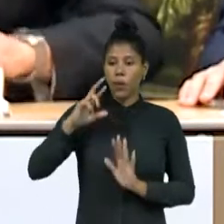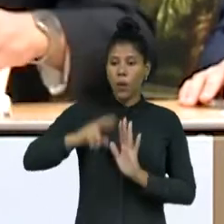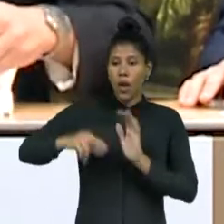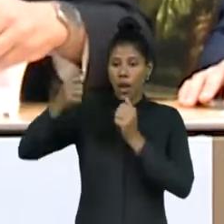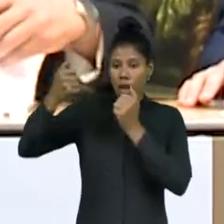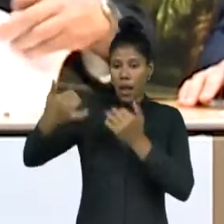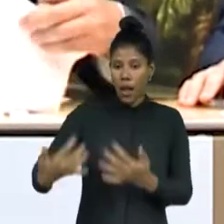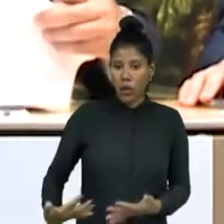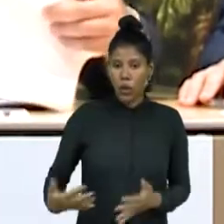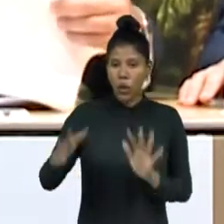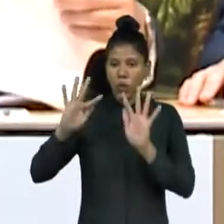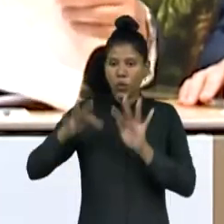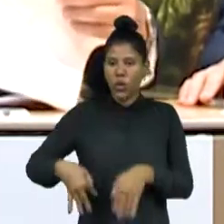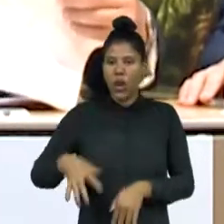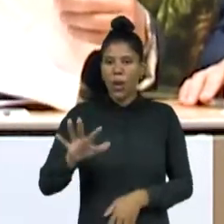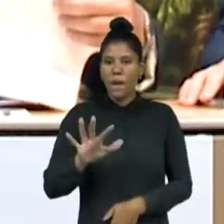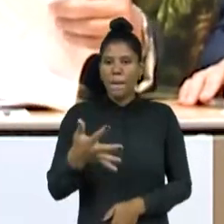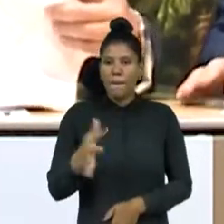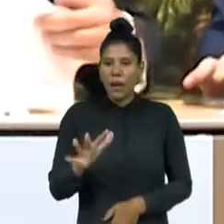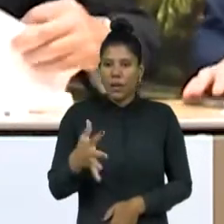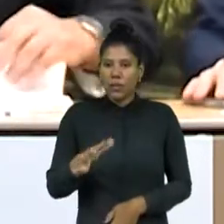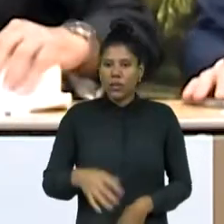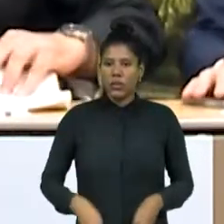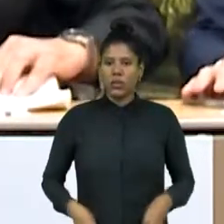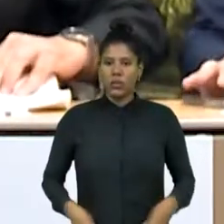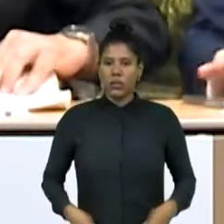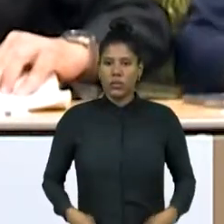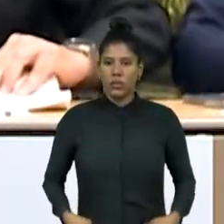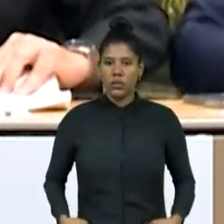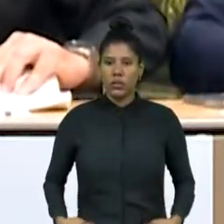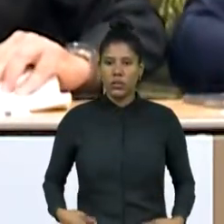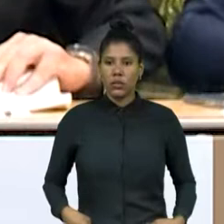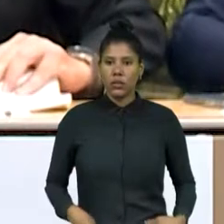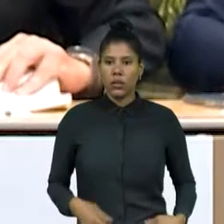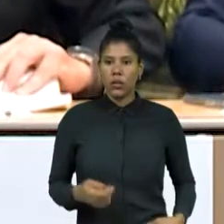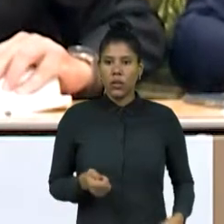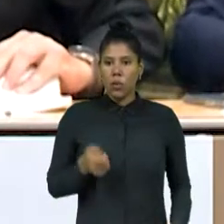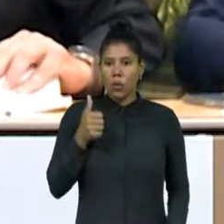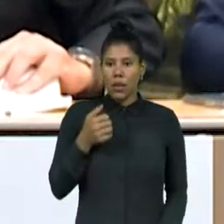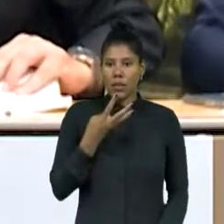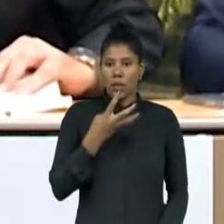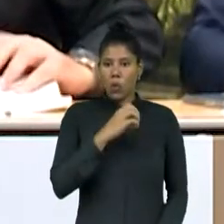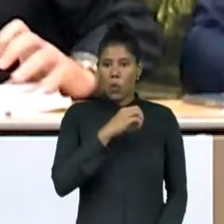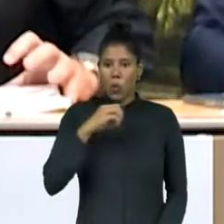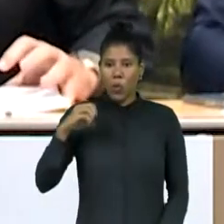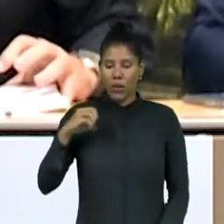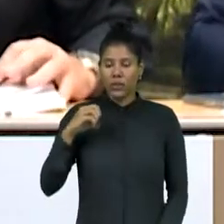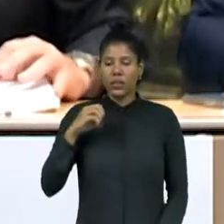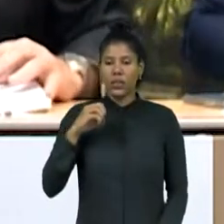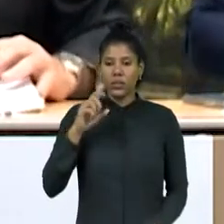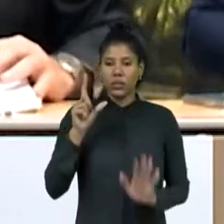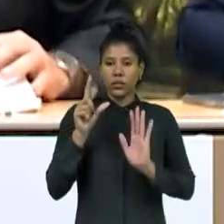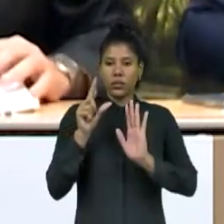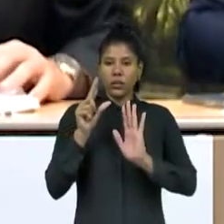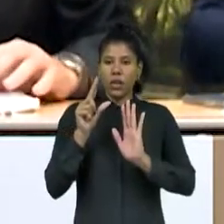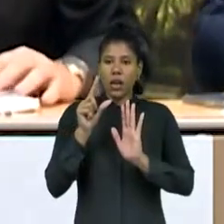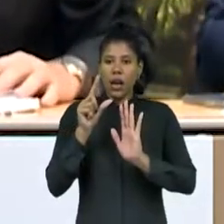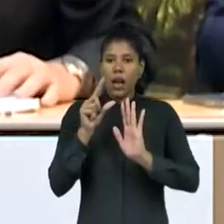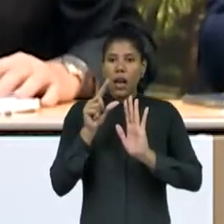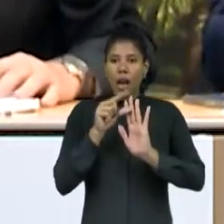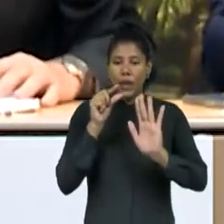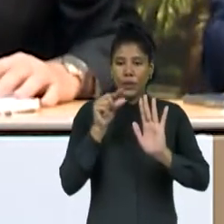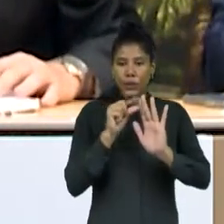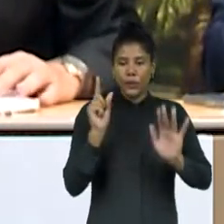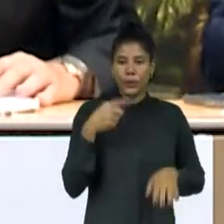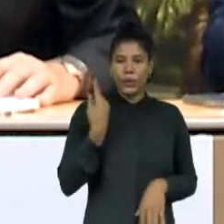de aproximadamente 300, quase 400 artigos do regimento interno dessa casa, nós pudéssemos chegar com